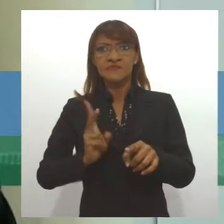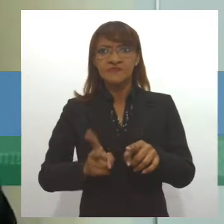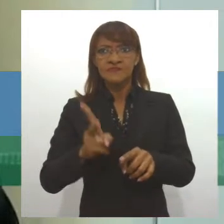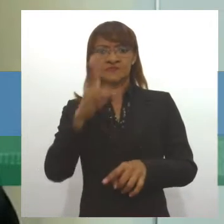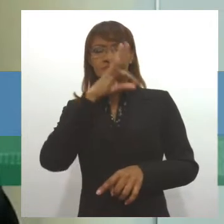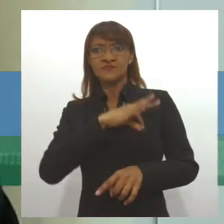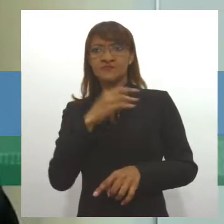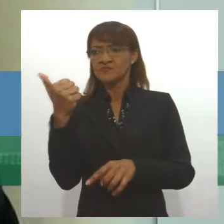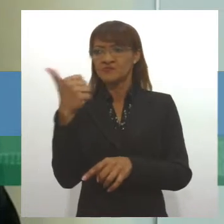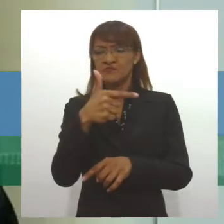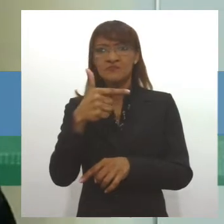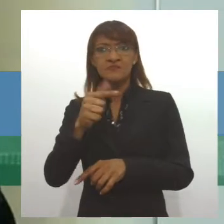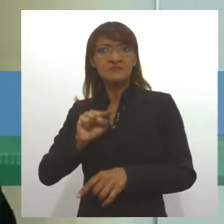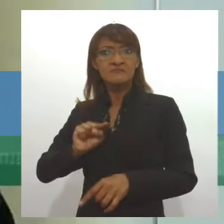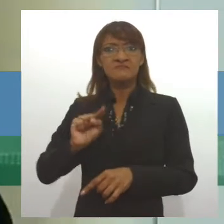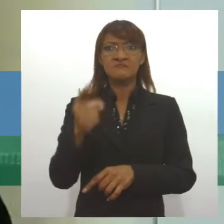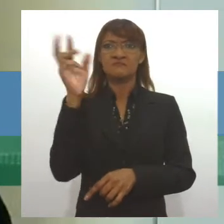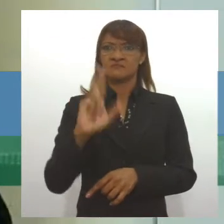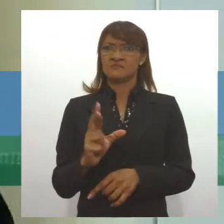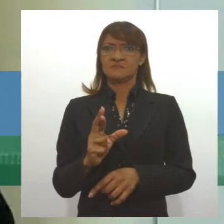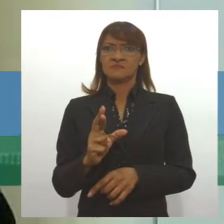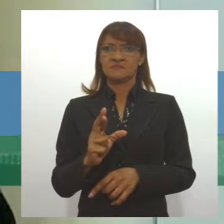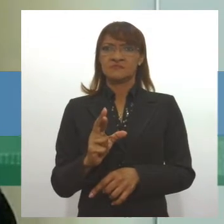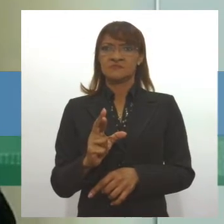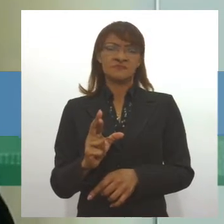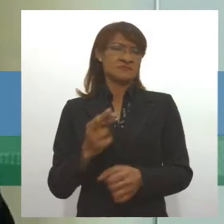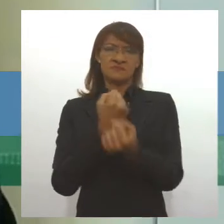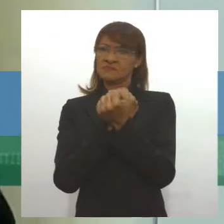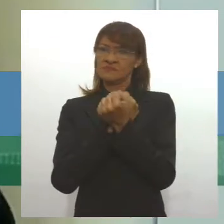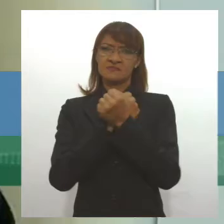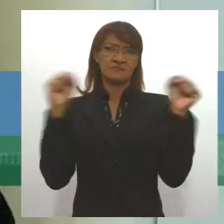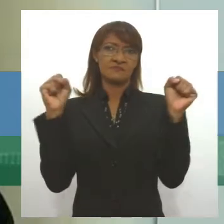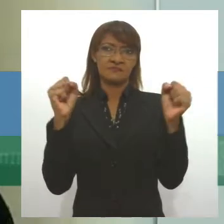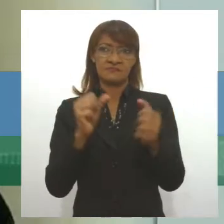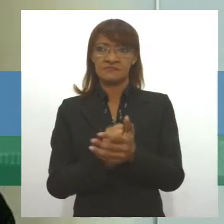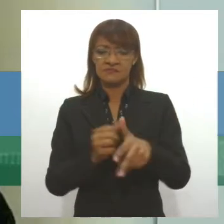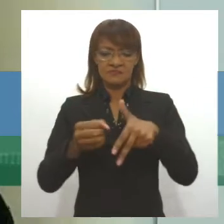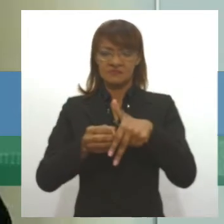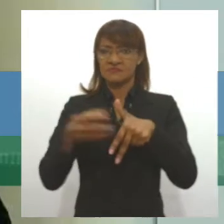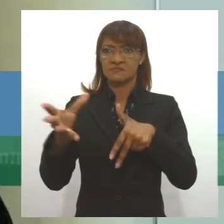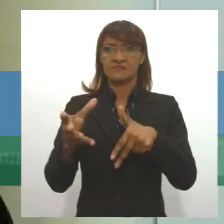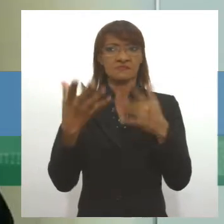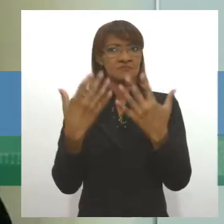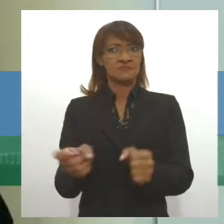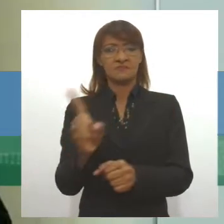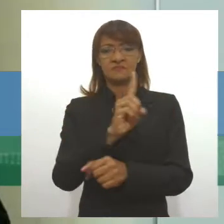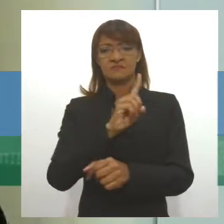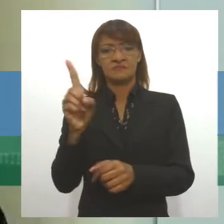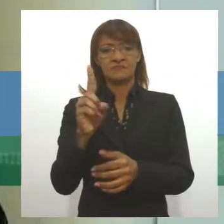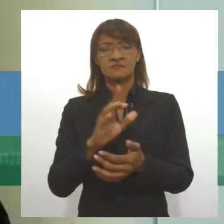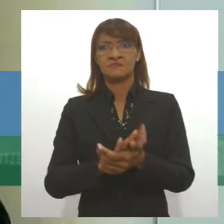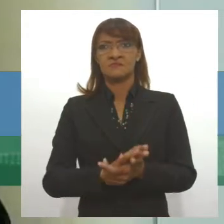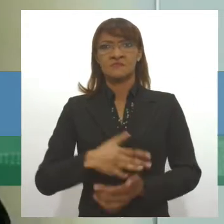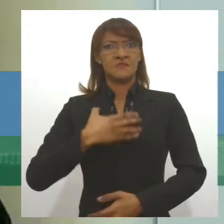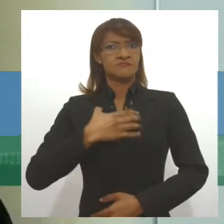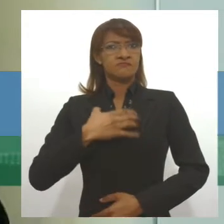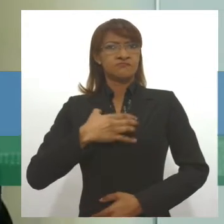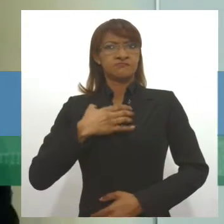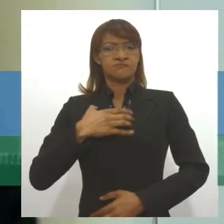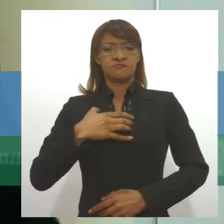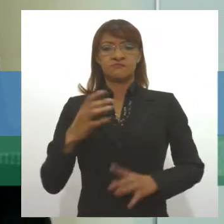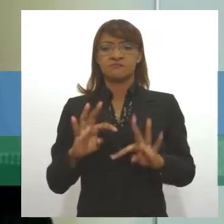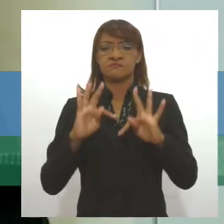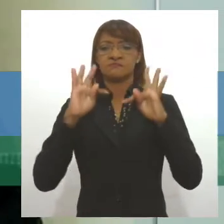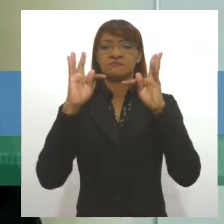é o cúmulo do desprezo com o dinheiro público e é inaceitável, né? Causa uma indignação geral nós